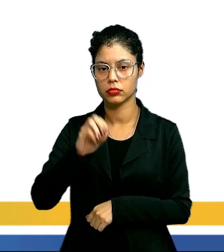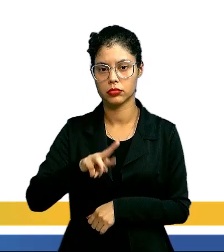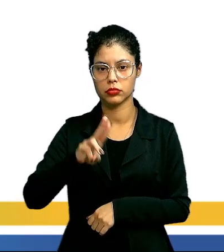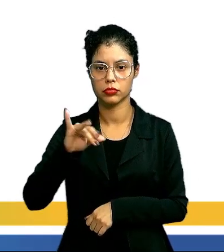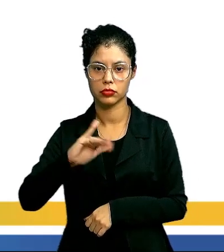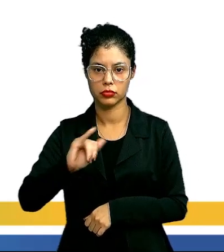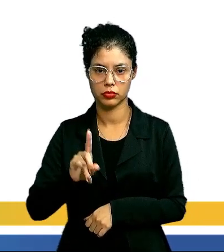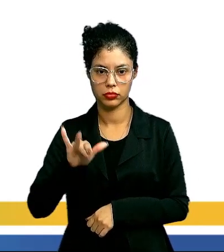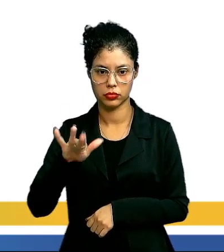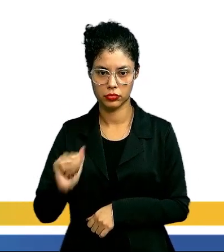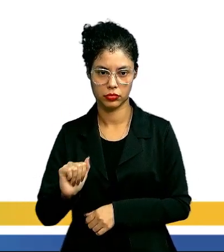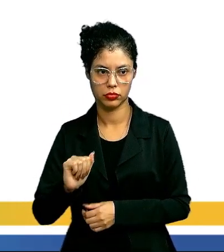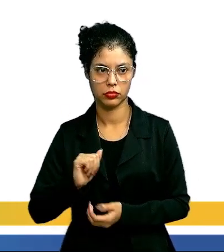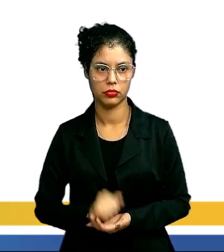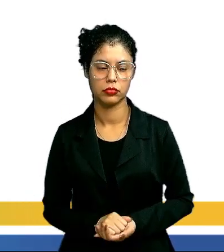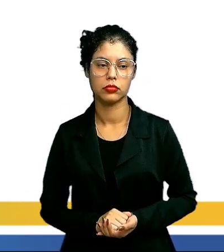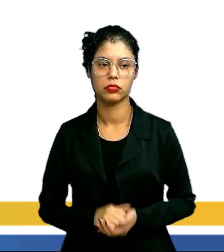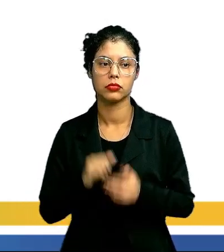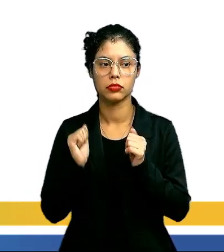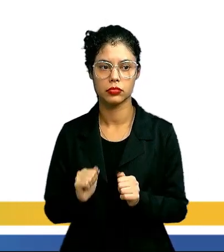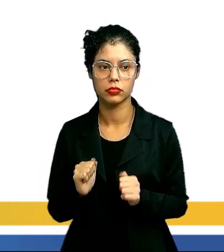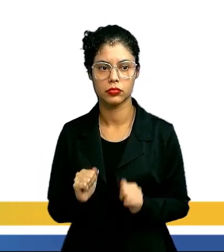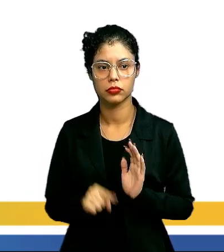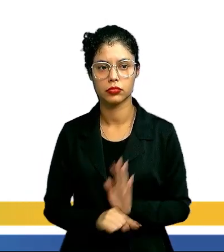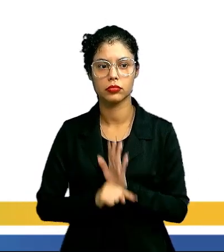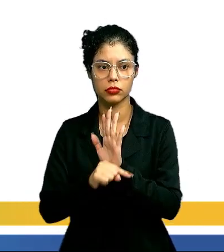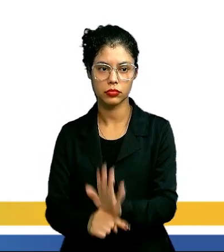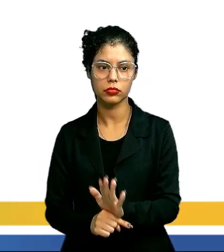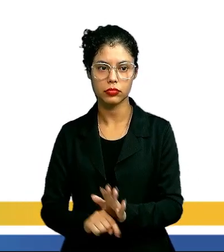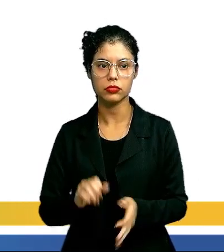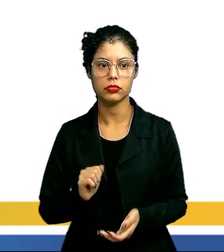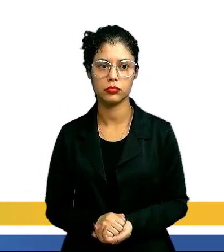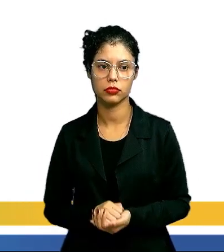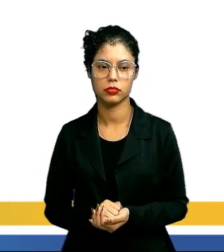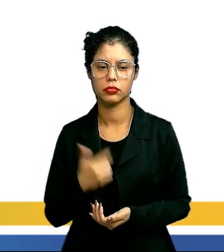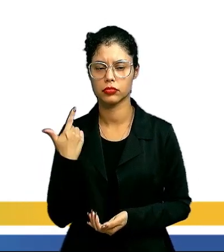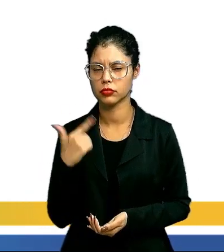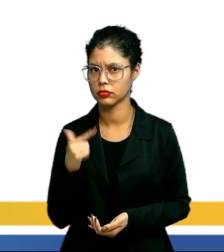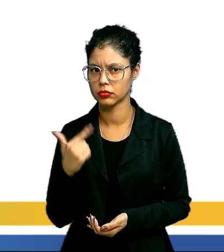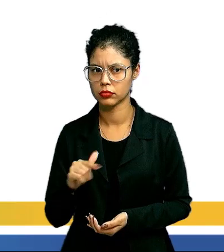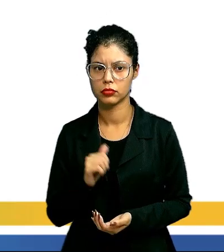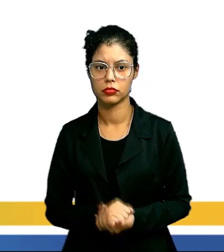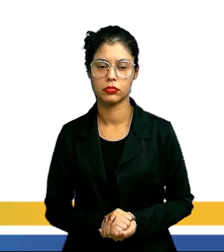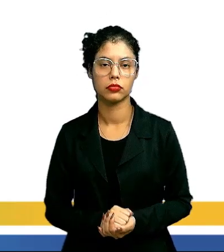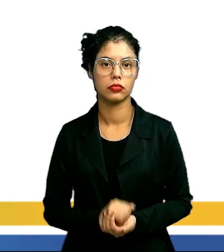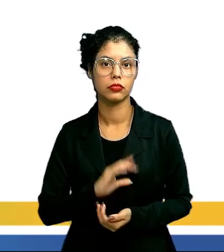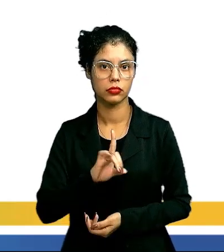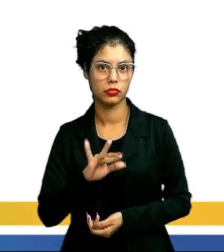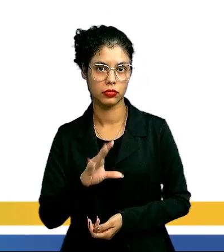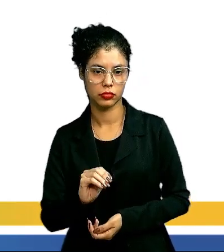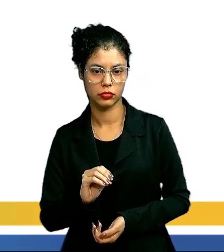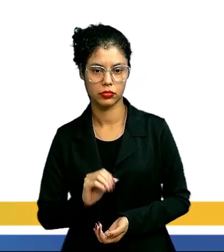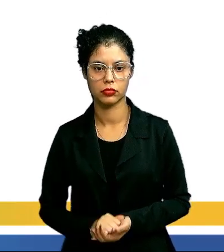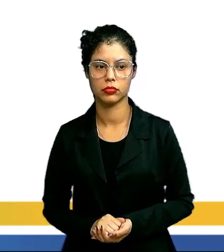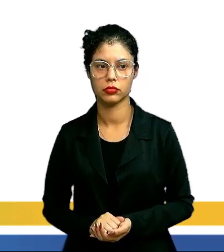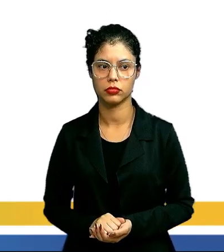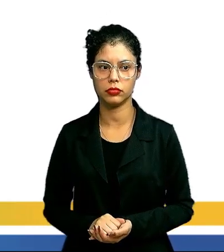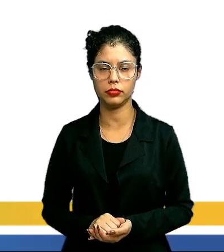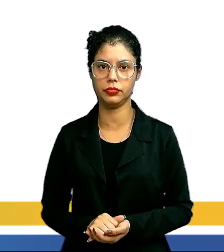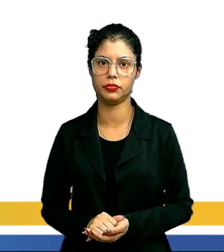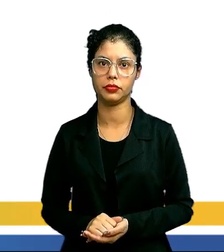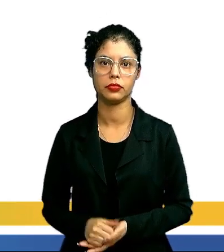desconto máximo que Maria Júlia pode oferecer ao cliente sem comprometer o seu lucro